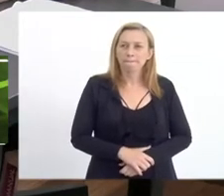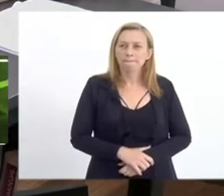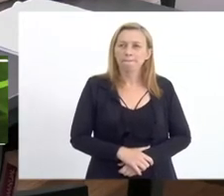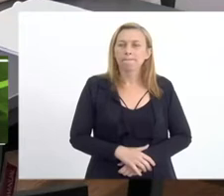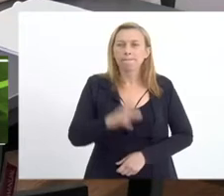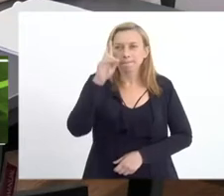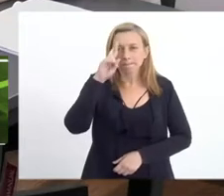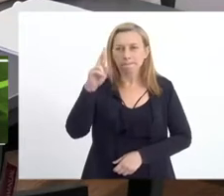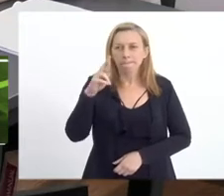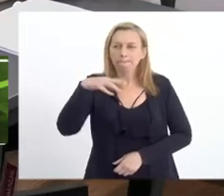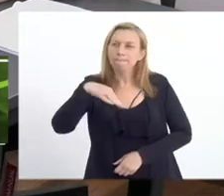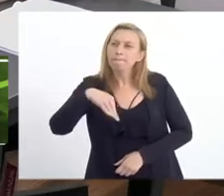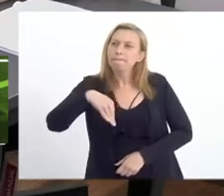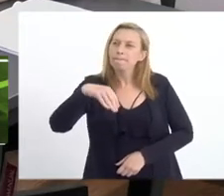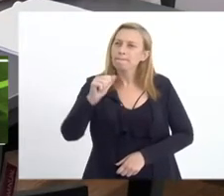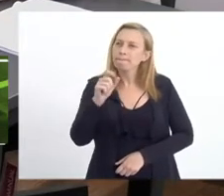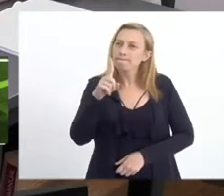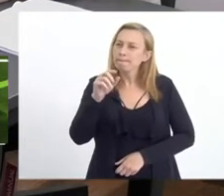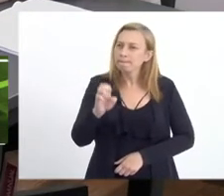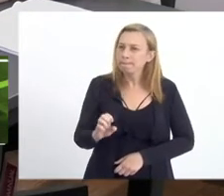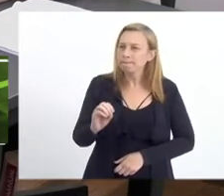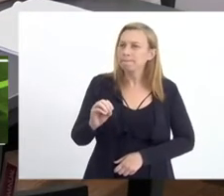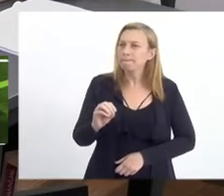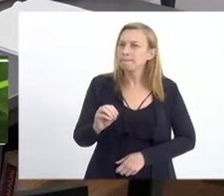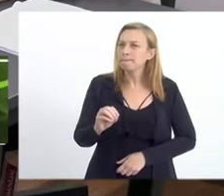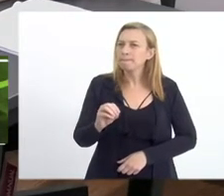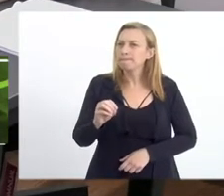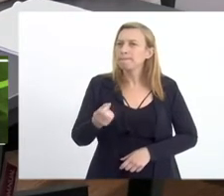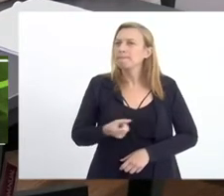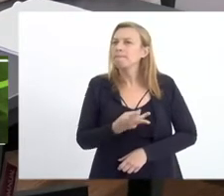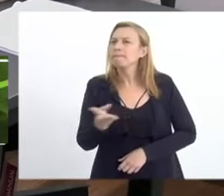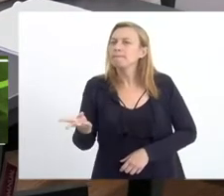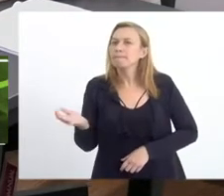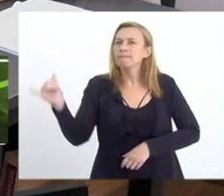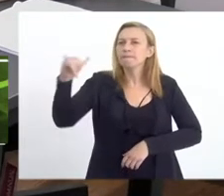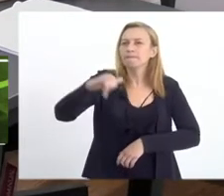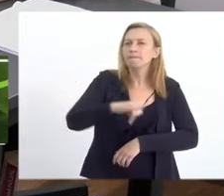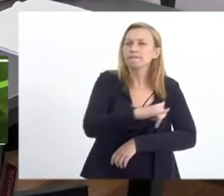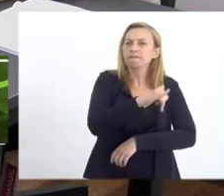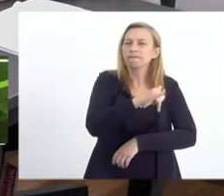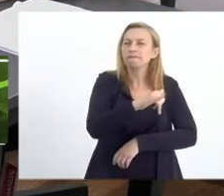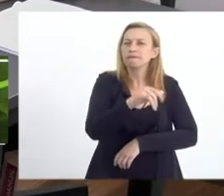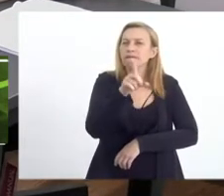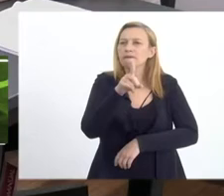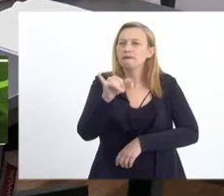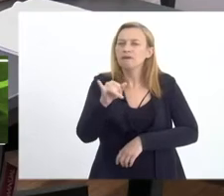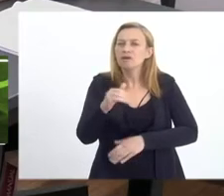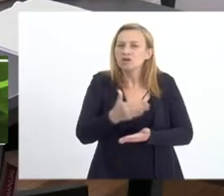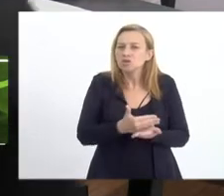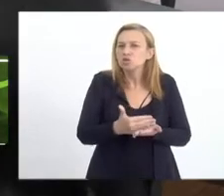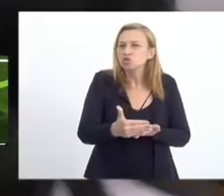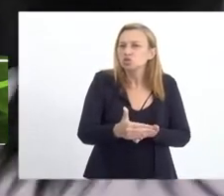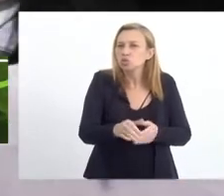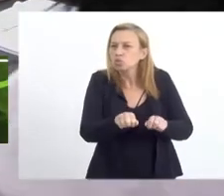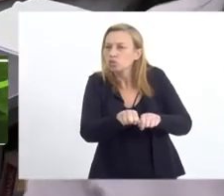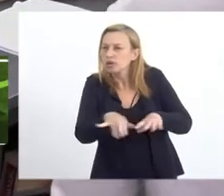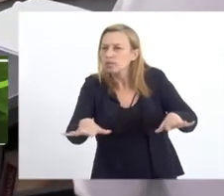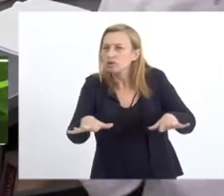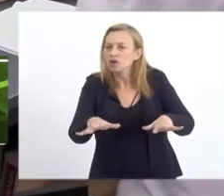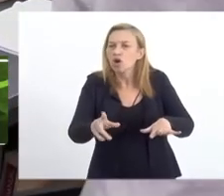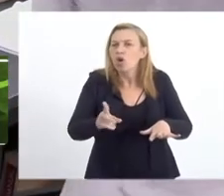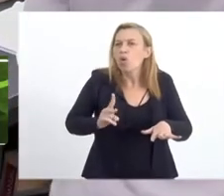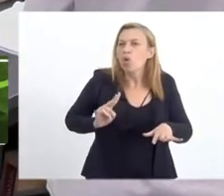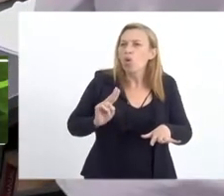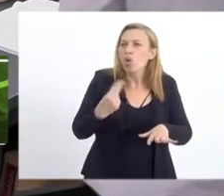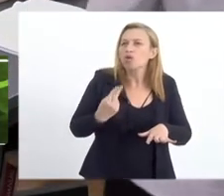Senhor Magno, essa quantidade de voos ao dia, ela se deu nesse momento da pandemia ou sempre foi